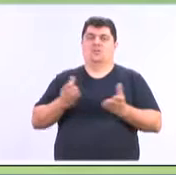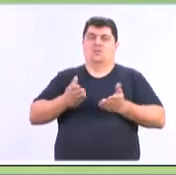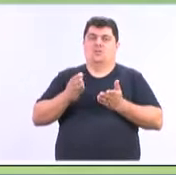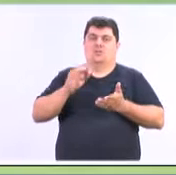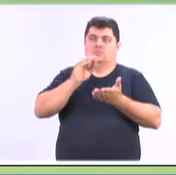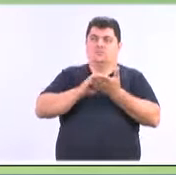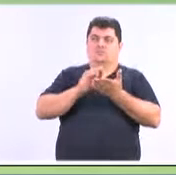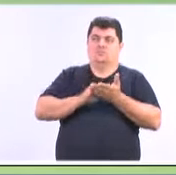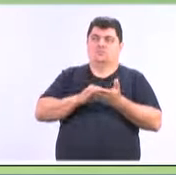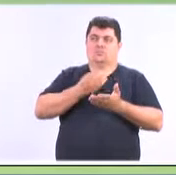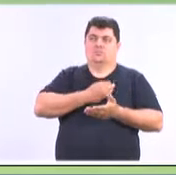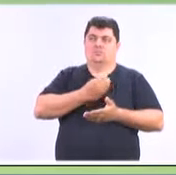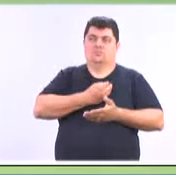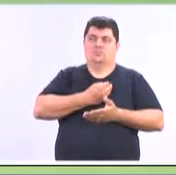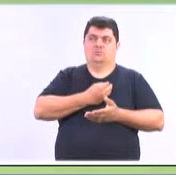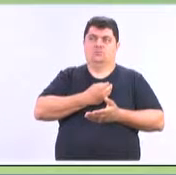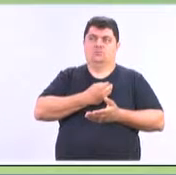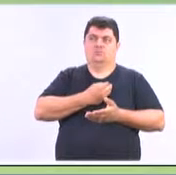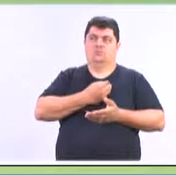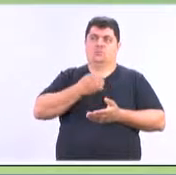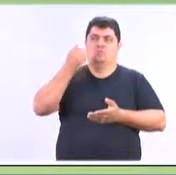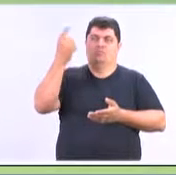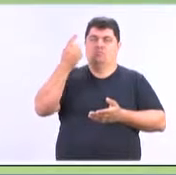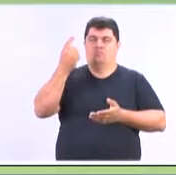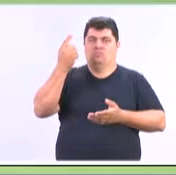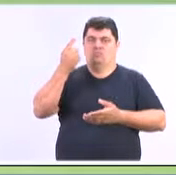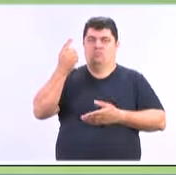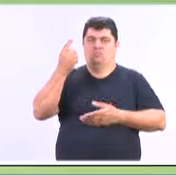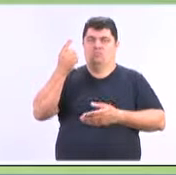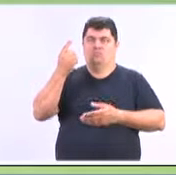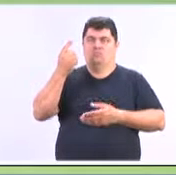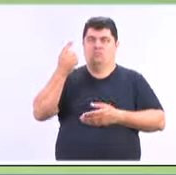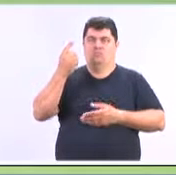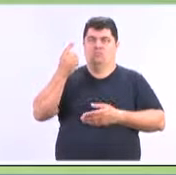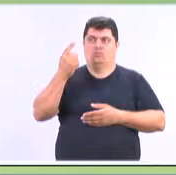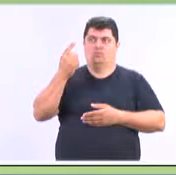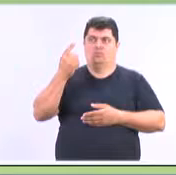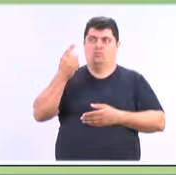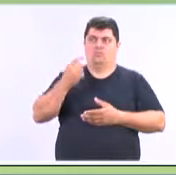porque esses números aqui. Então a primeira aqui é AC,